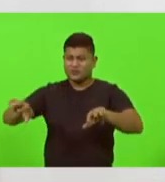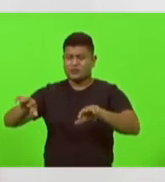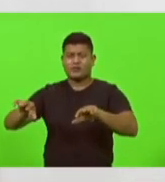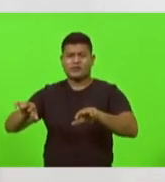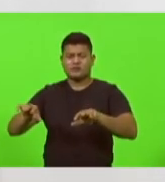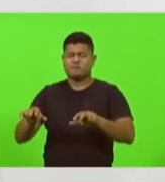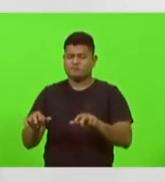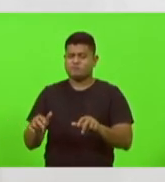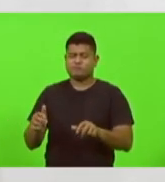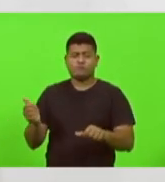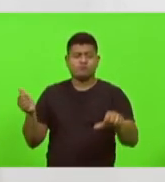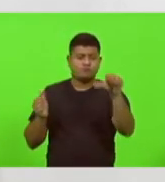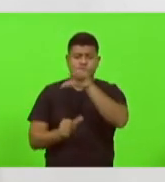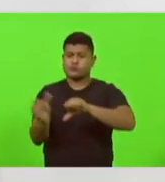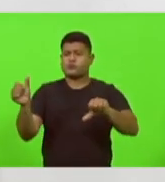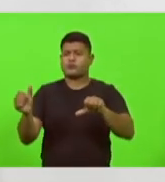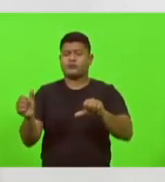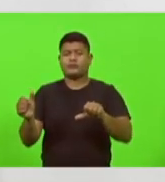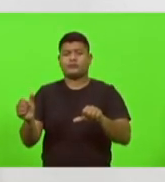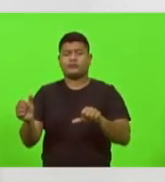fez com que